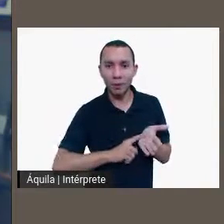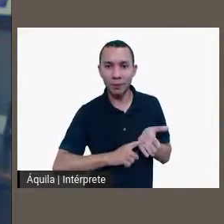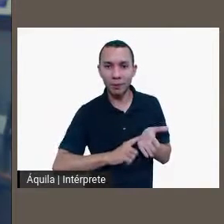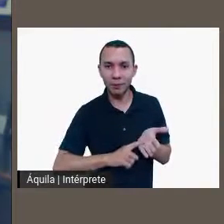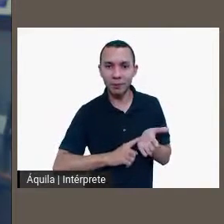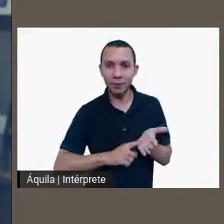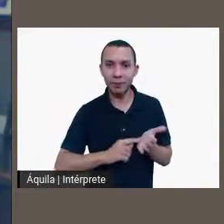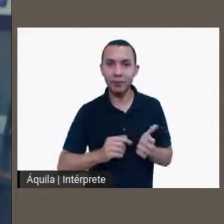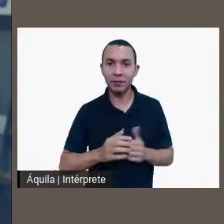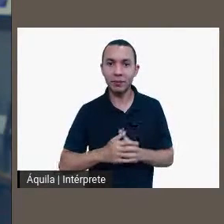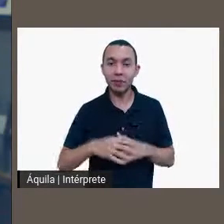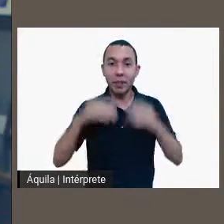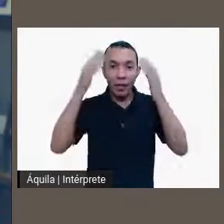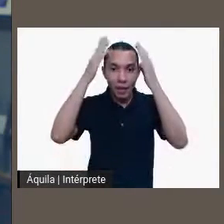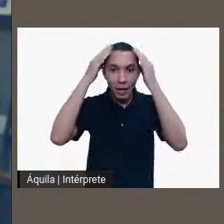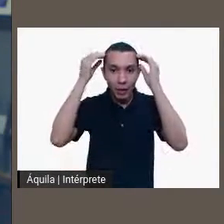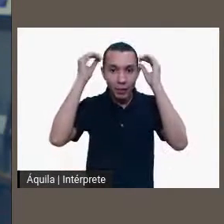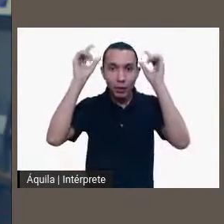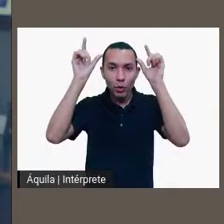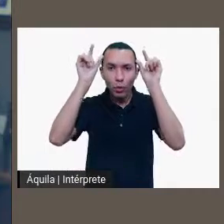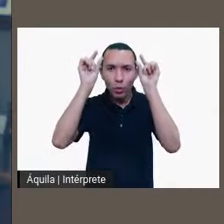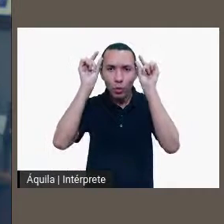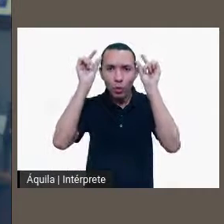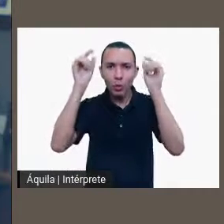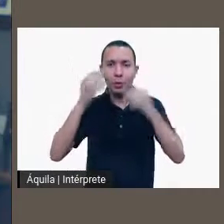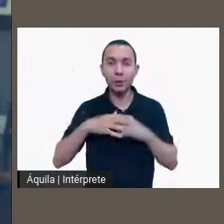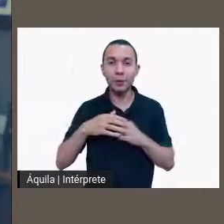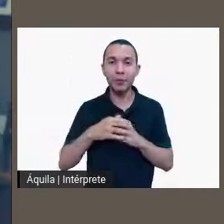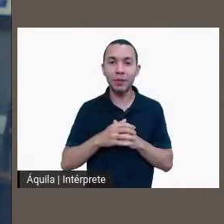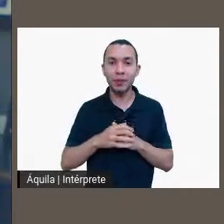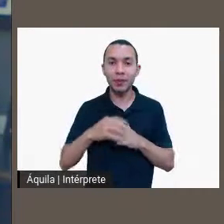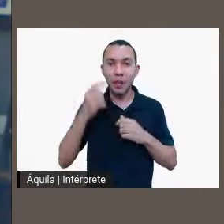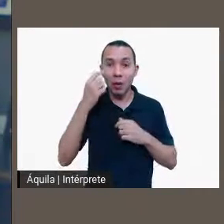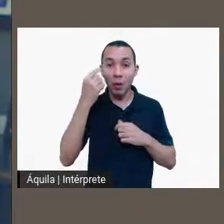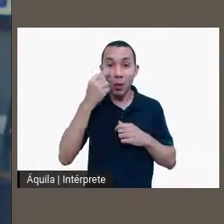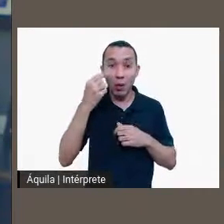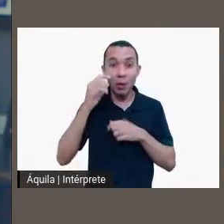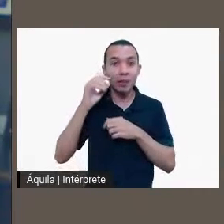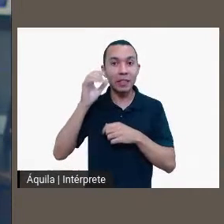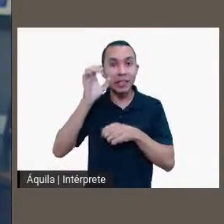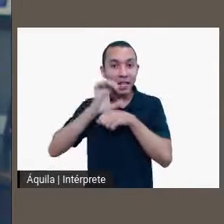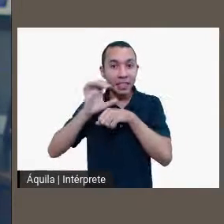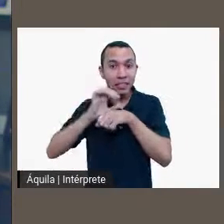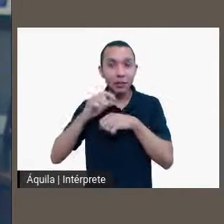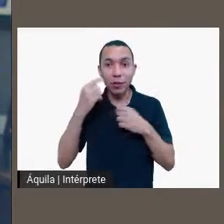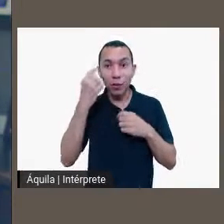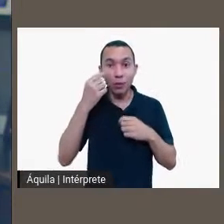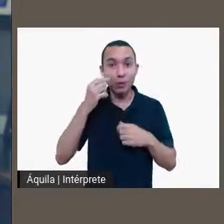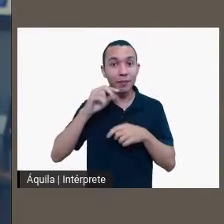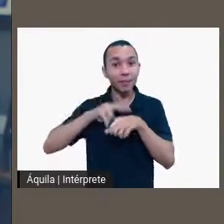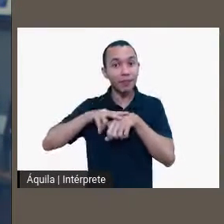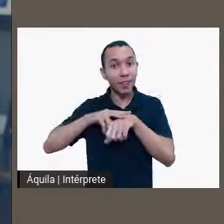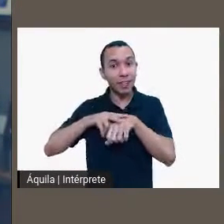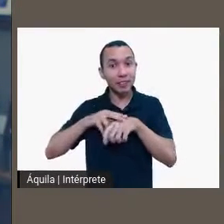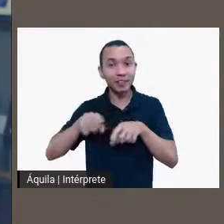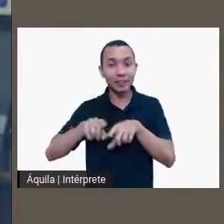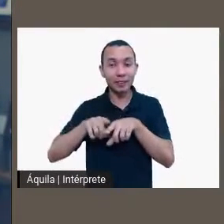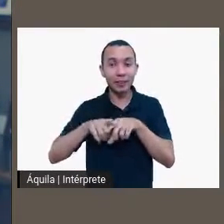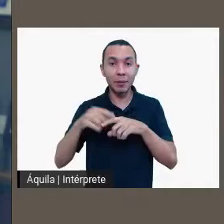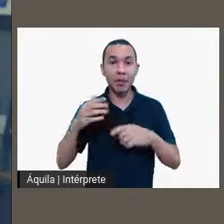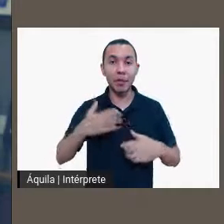enfim, cabelos curtos, castanhos, olhos verdes. Eu estou em minha casa e, ao